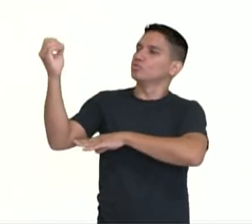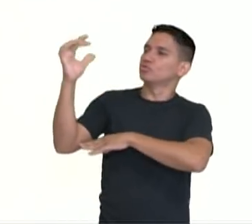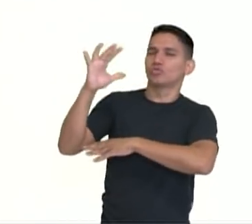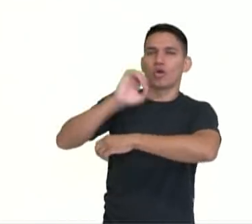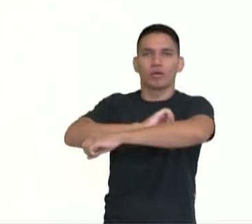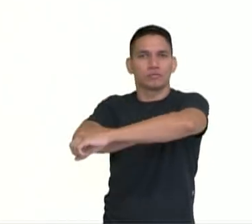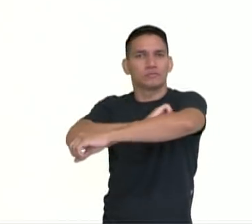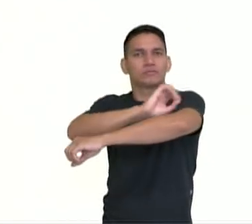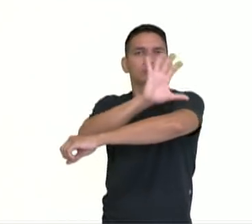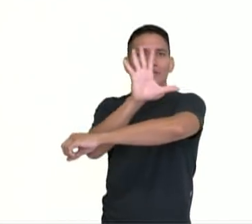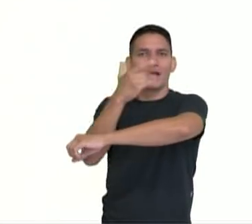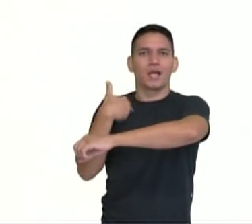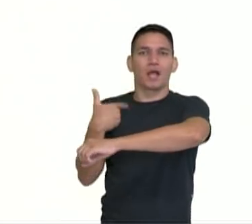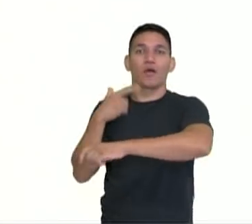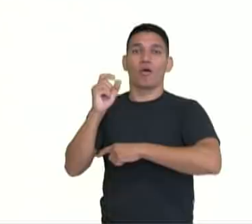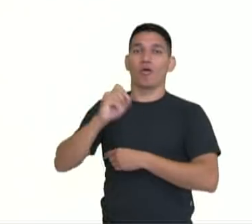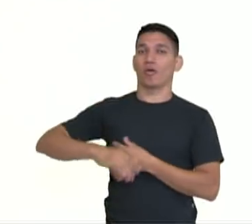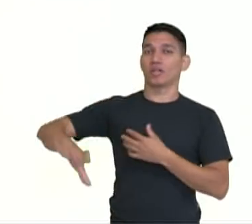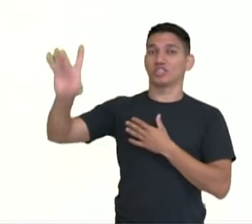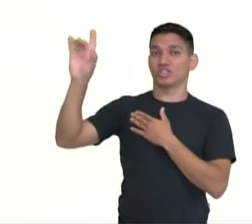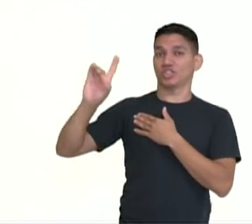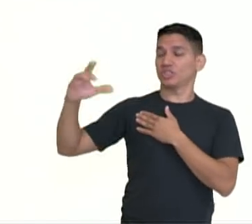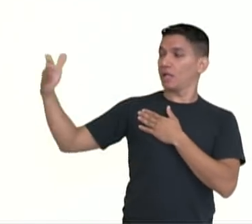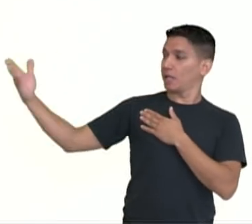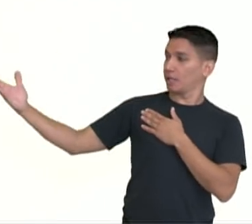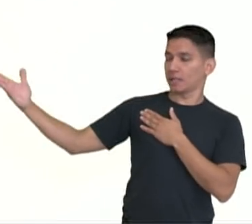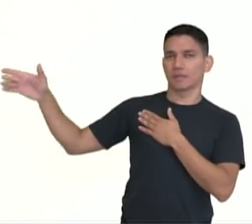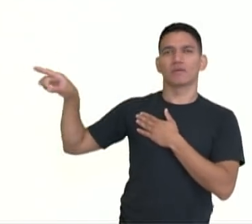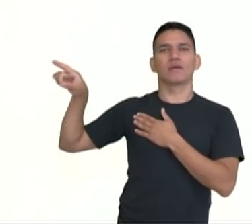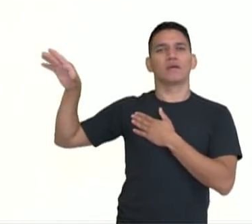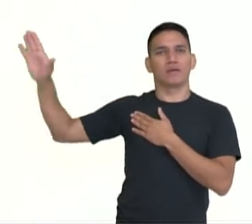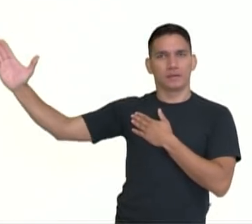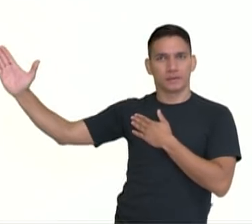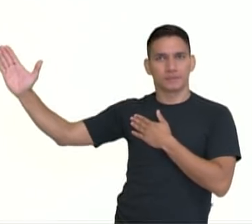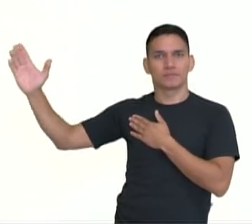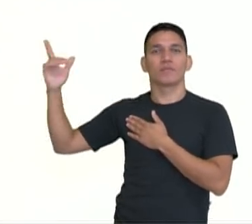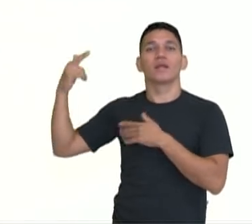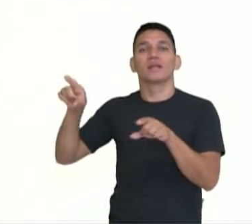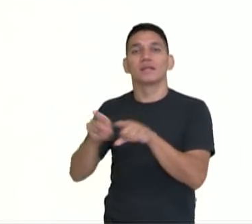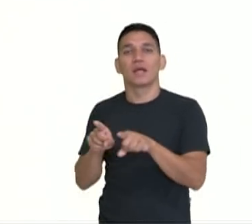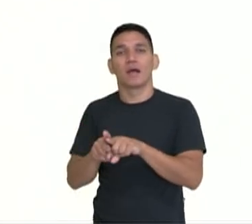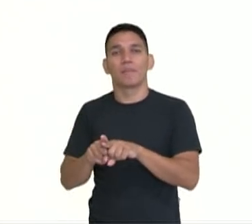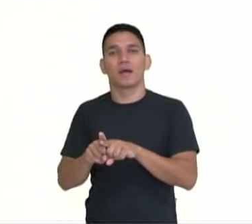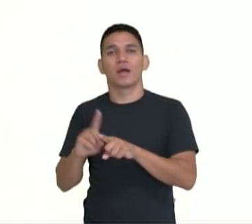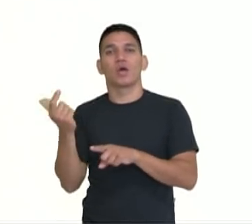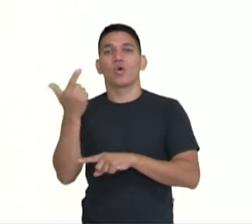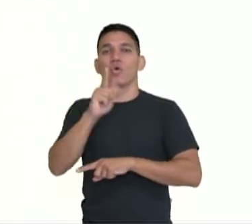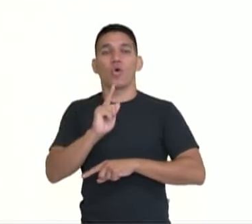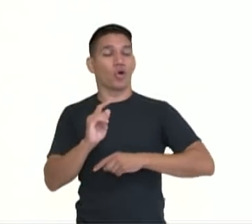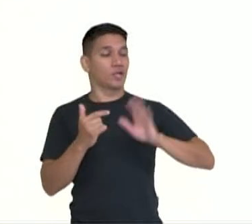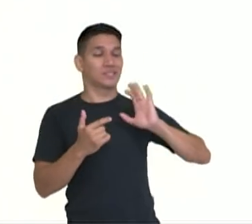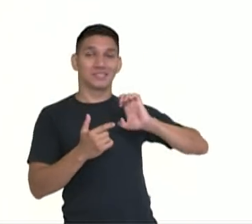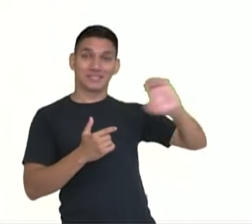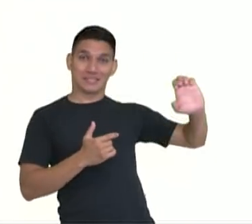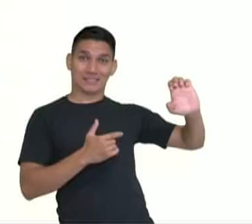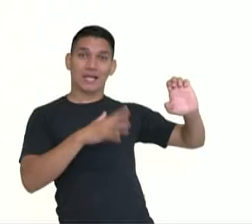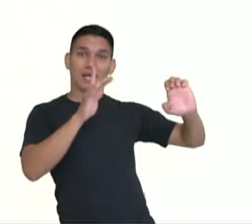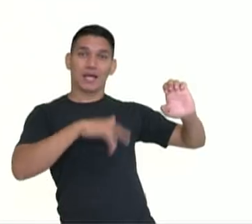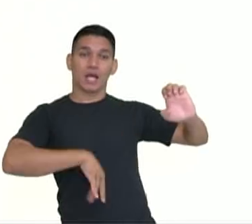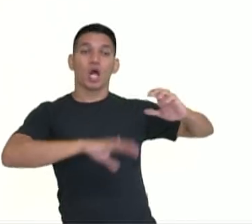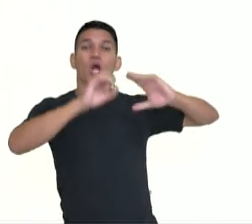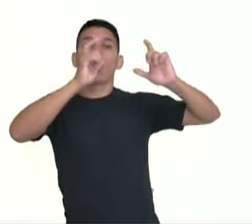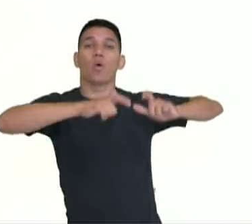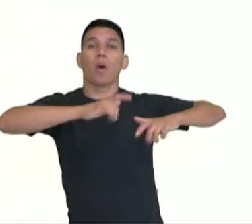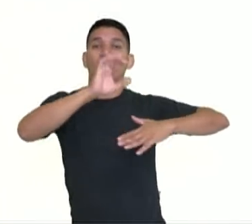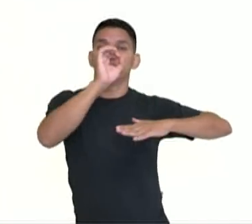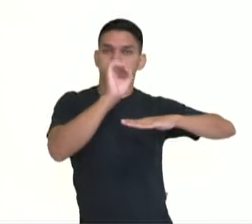nasce, eu vou esticar o meu braço direito para essa direção e o braço esquerdo vai ficar na direção onde ele se põe, exatamente como o desenho